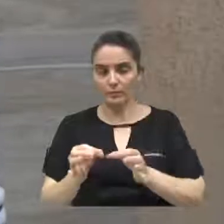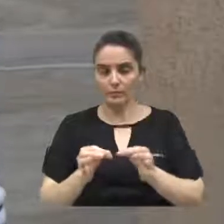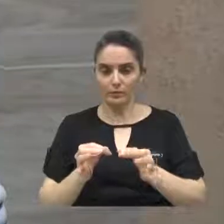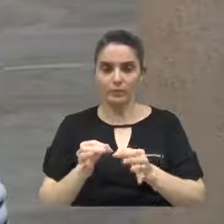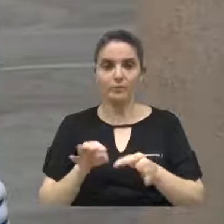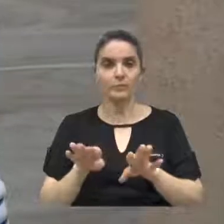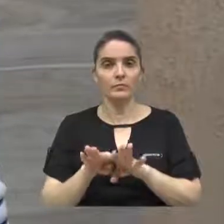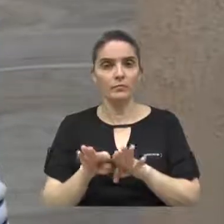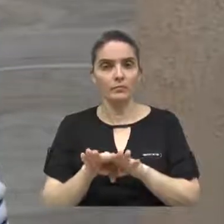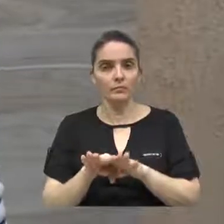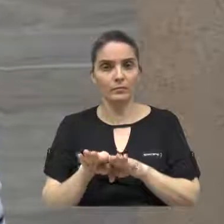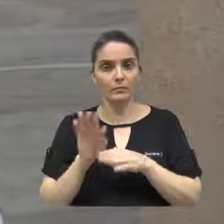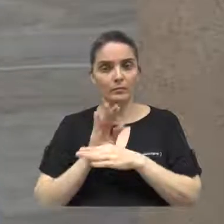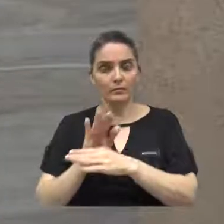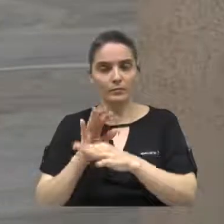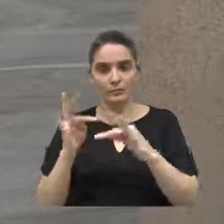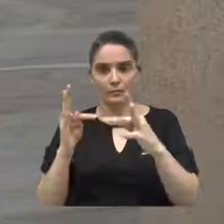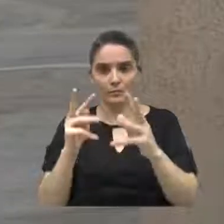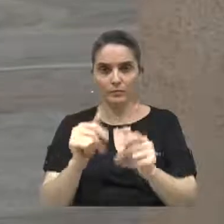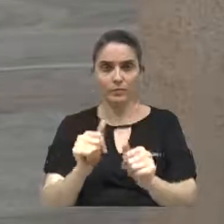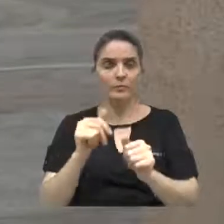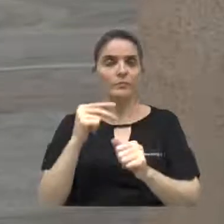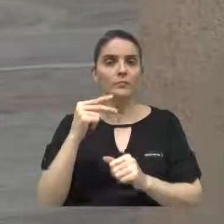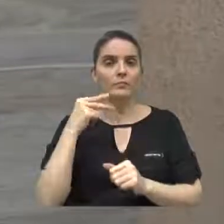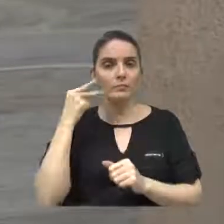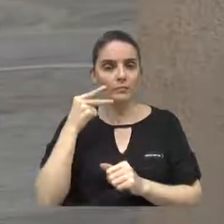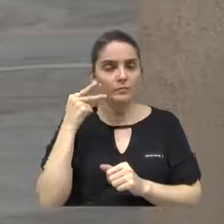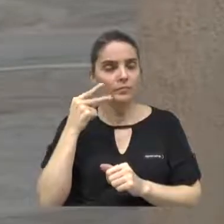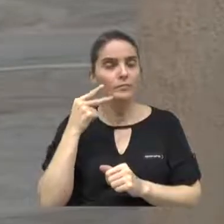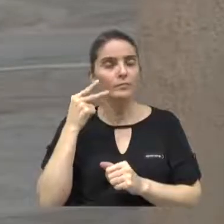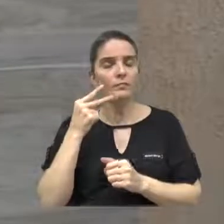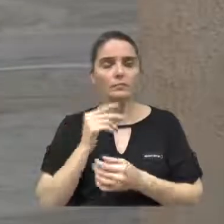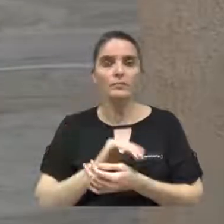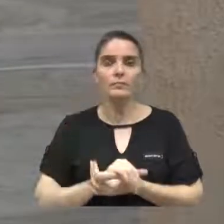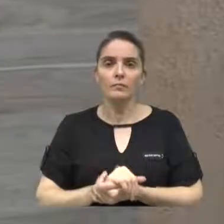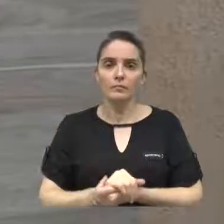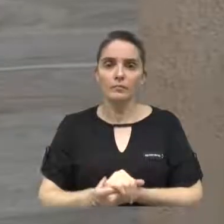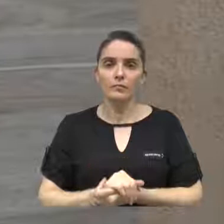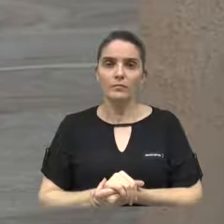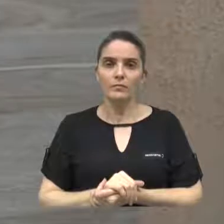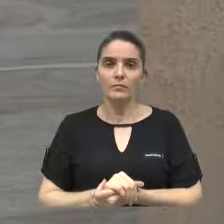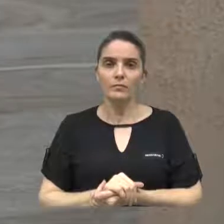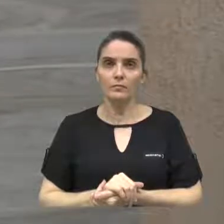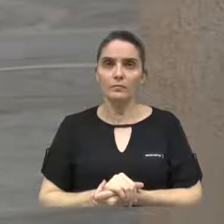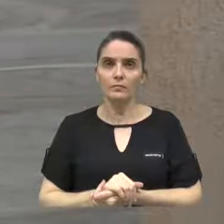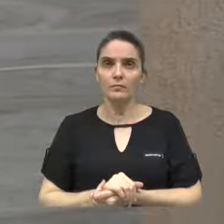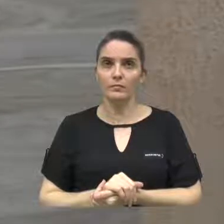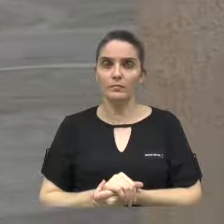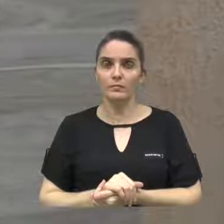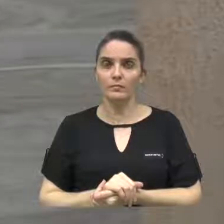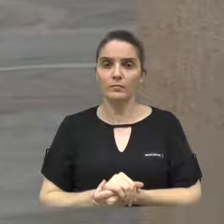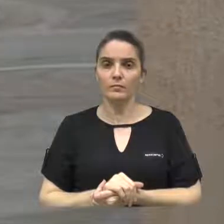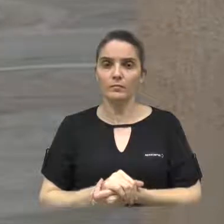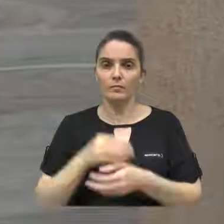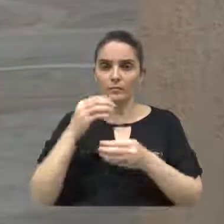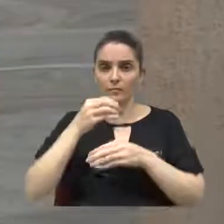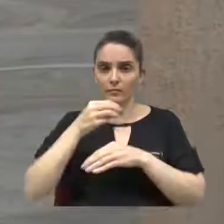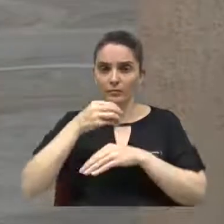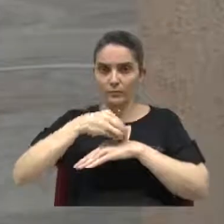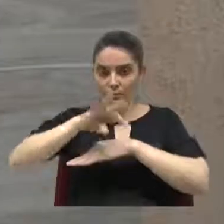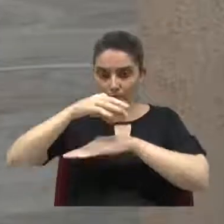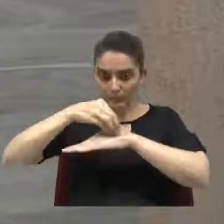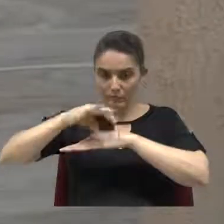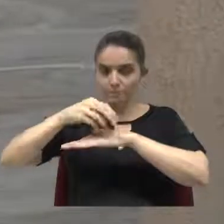como no projeto de todos os seus colegas dentro dessa casa. A informação é o